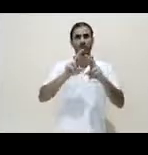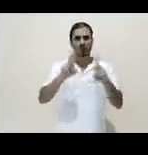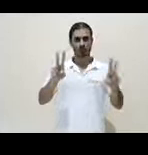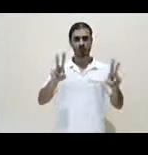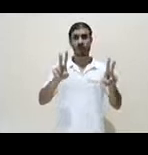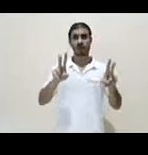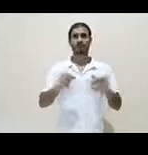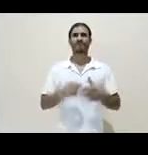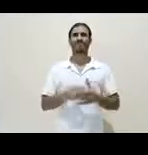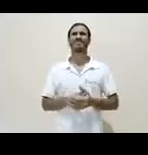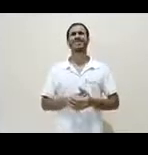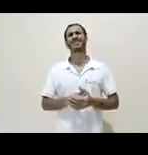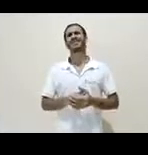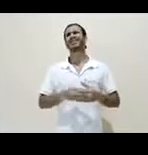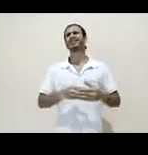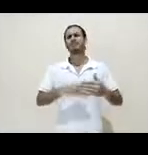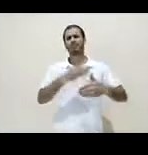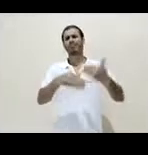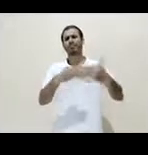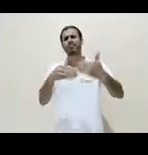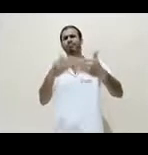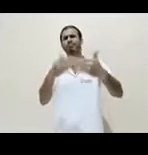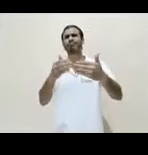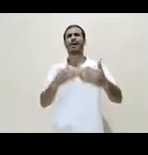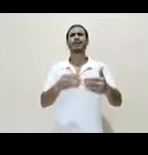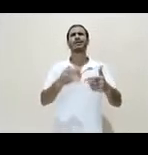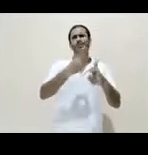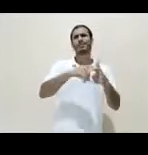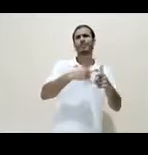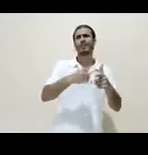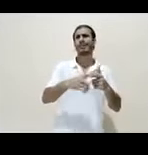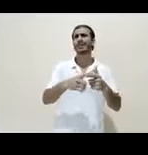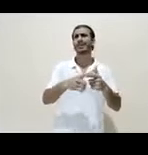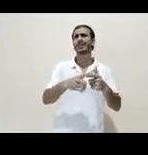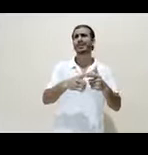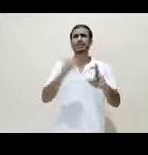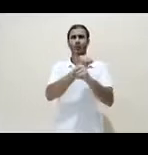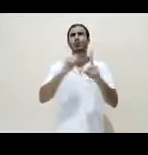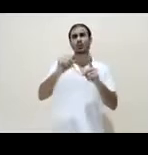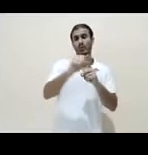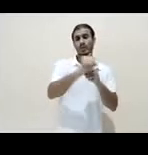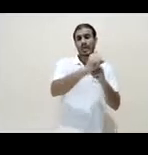né? As diferenças sociais, isso acabam levando para a área educacional.